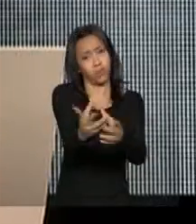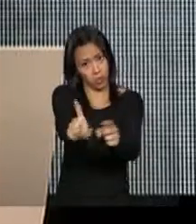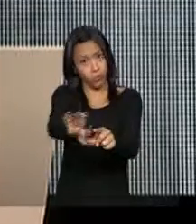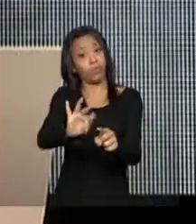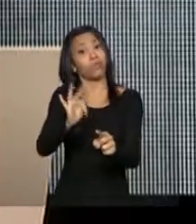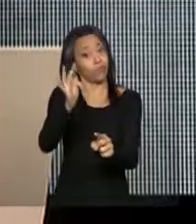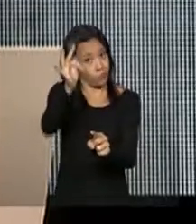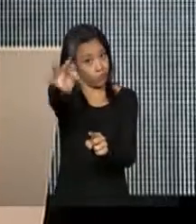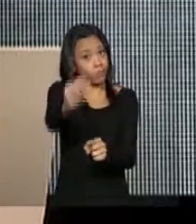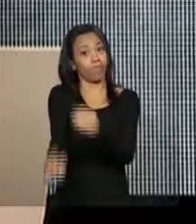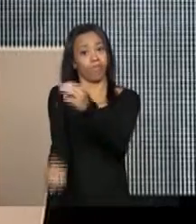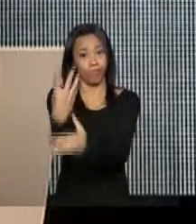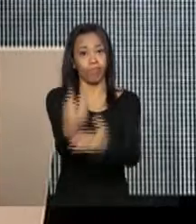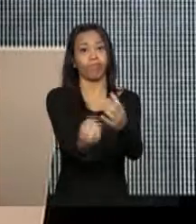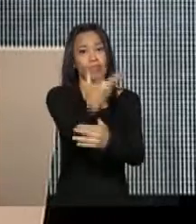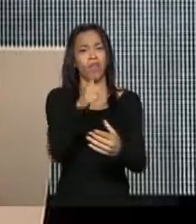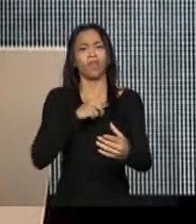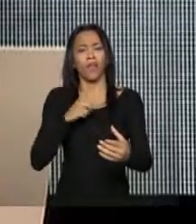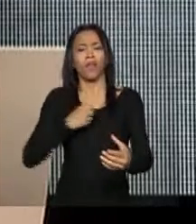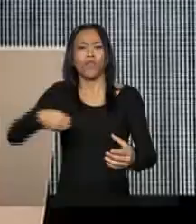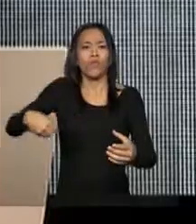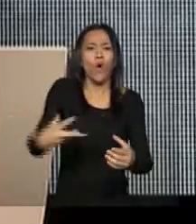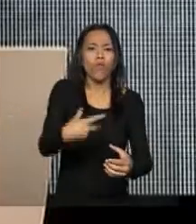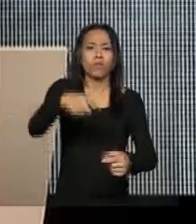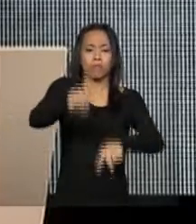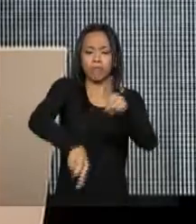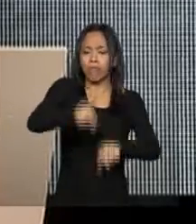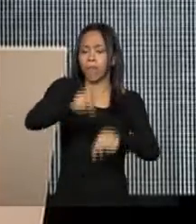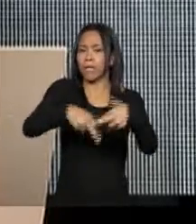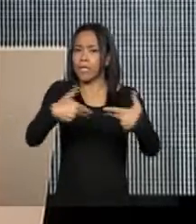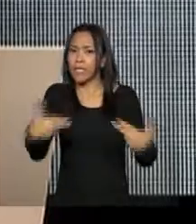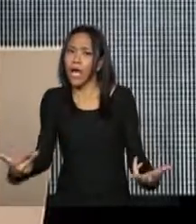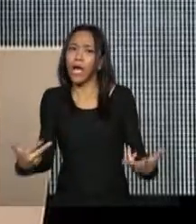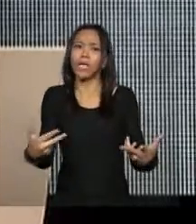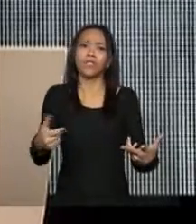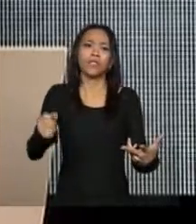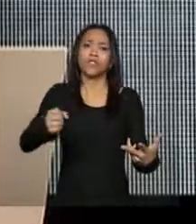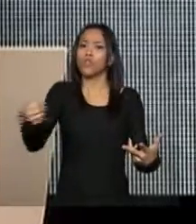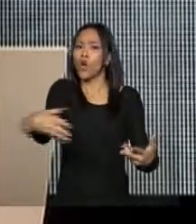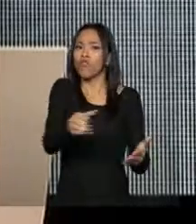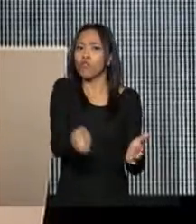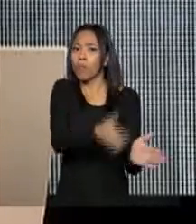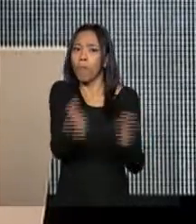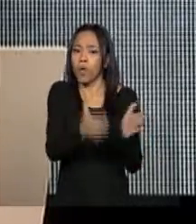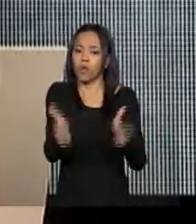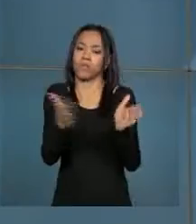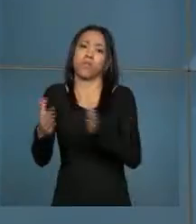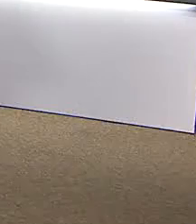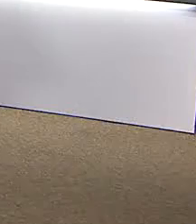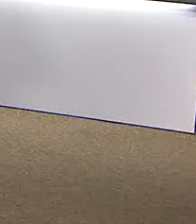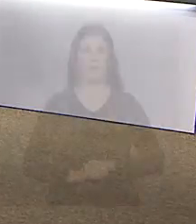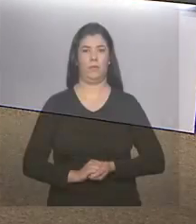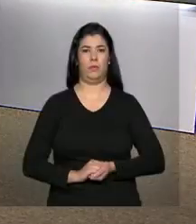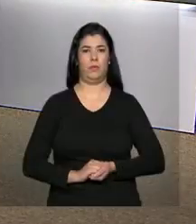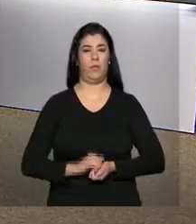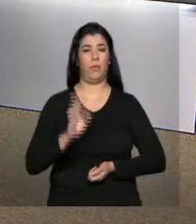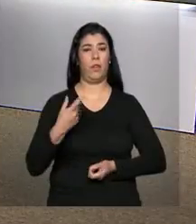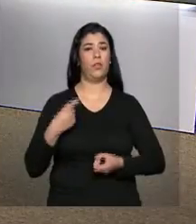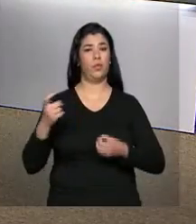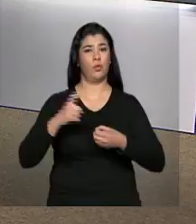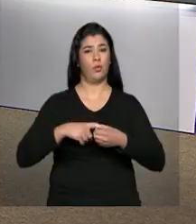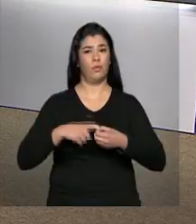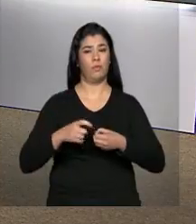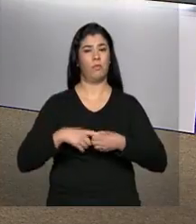instalar desenvolvam novas peças, novos processos e novos automóveis. Estamos de volta